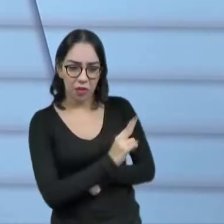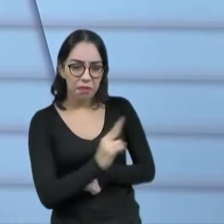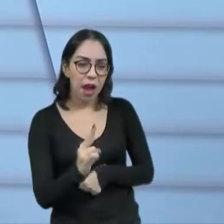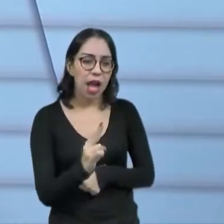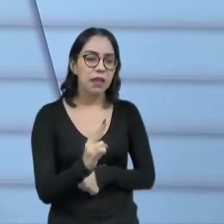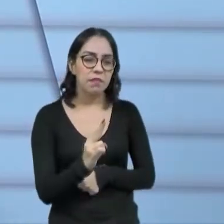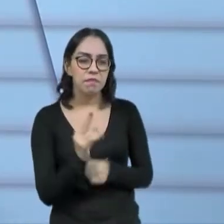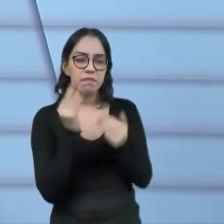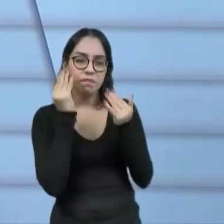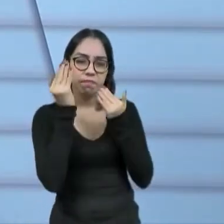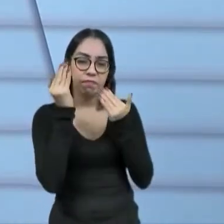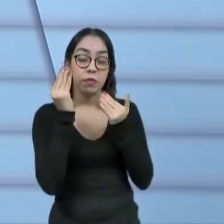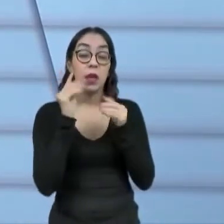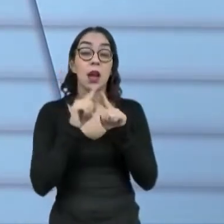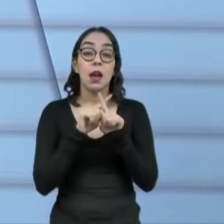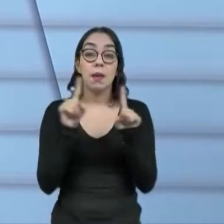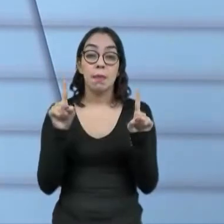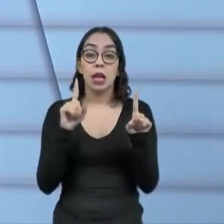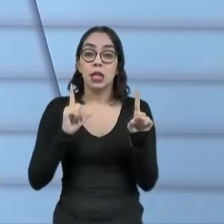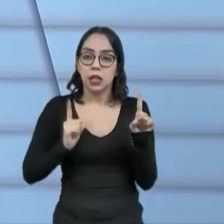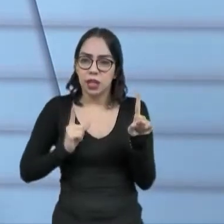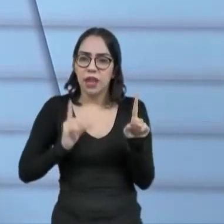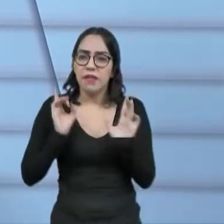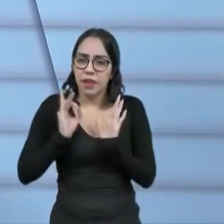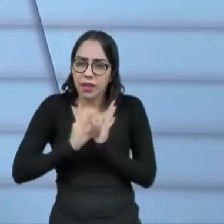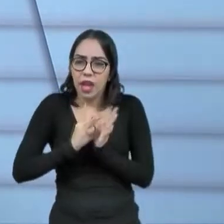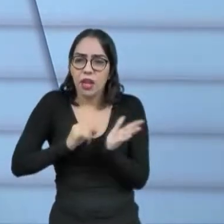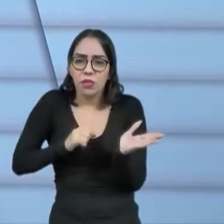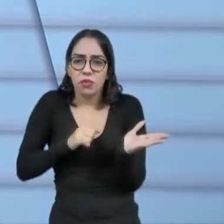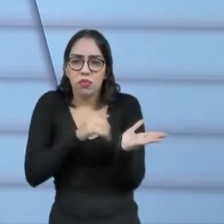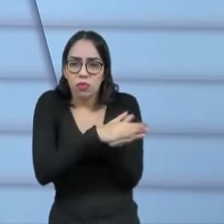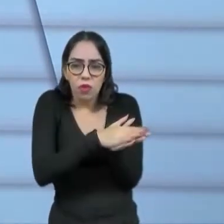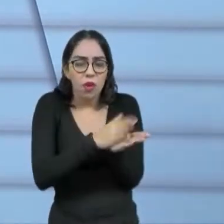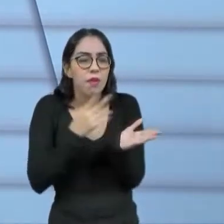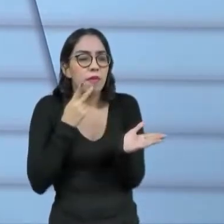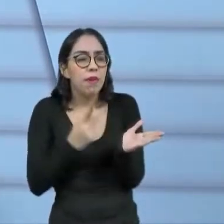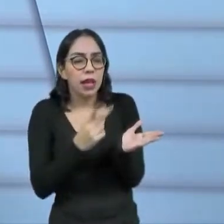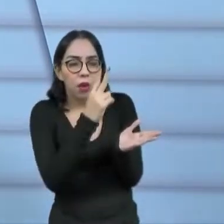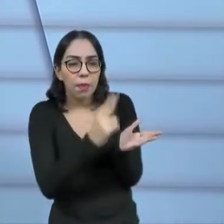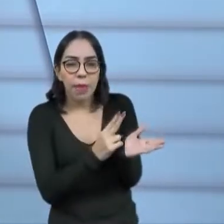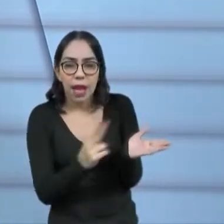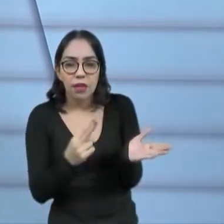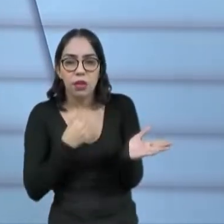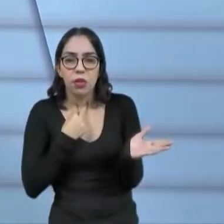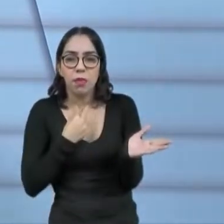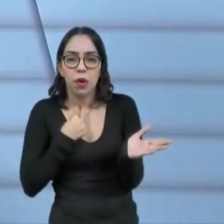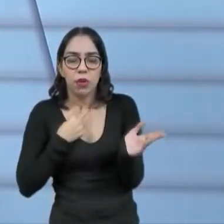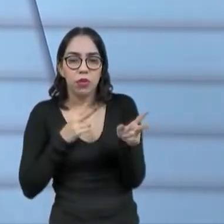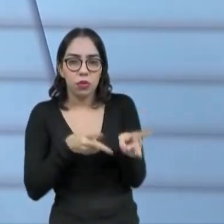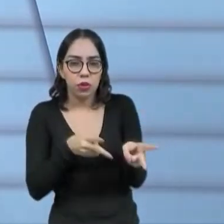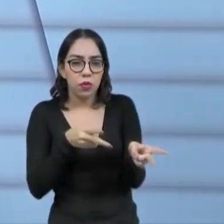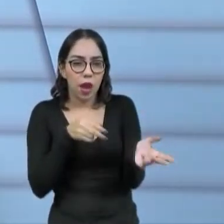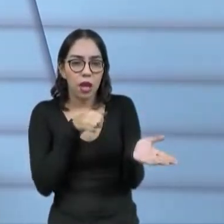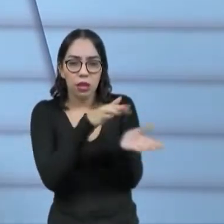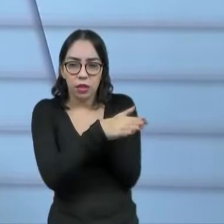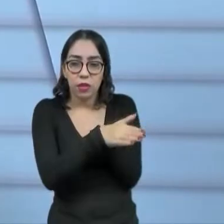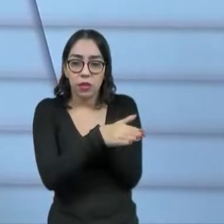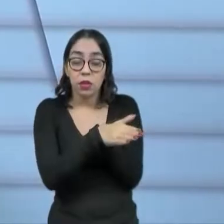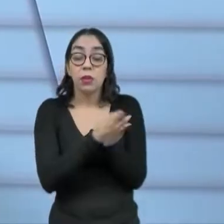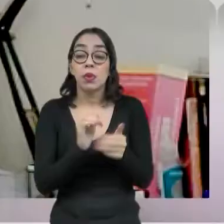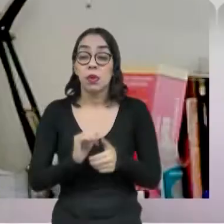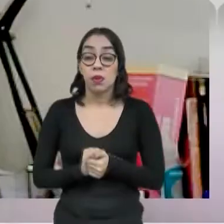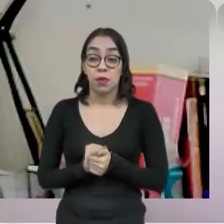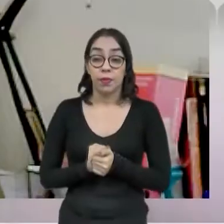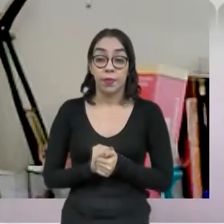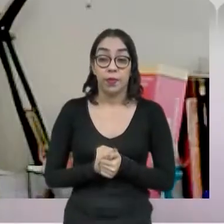Cícero chegou a ter o ato de excomunhão assinado pela igreja, embora ele não tenha sido oficialmente excomunhado. Isso é verdade? Eu queria que você contasse essa parte da história. É